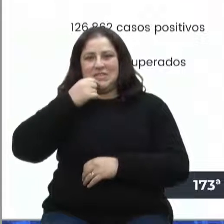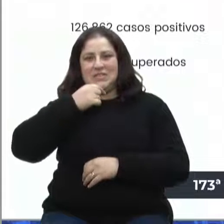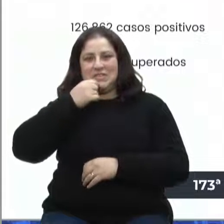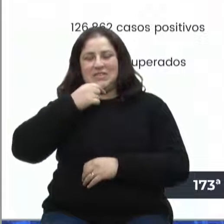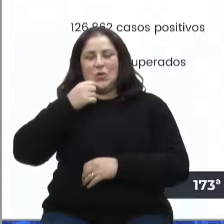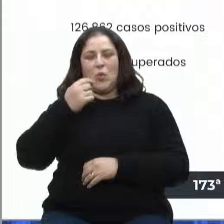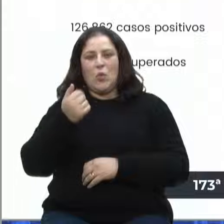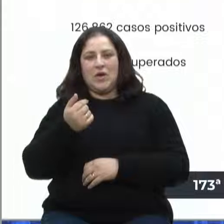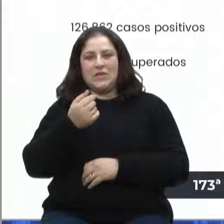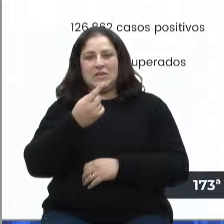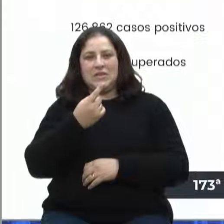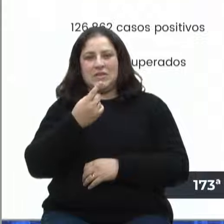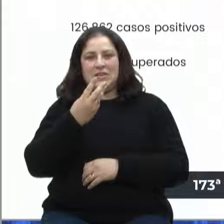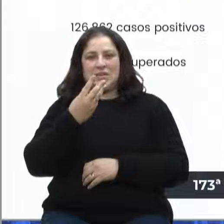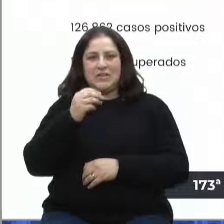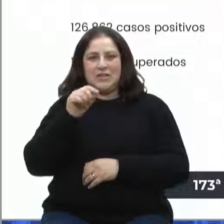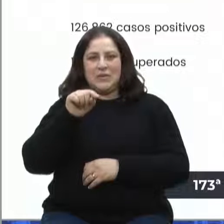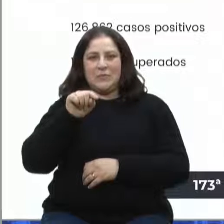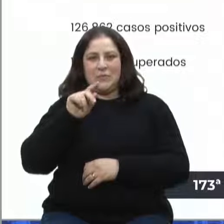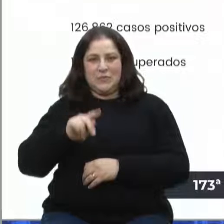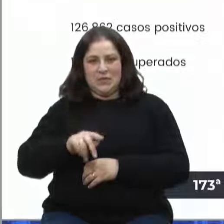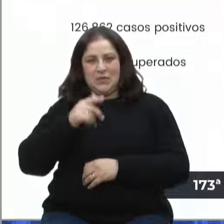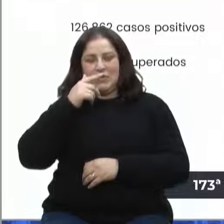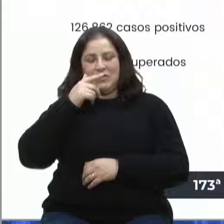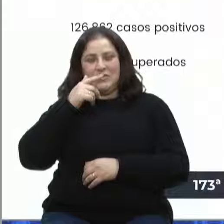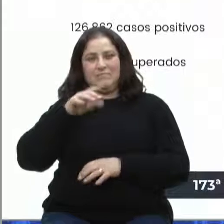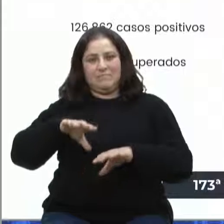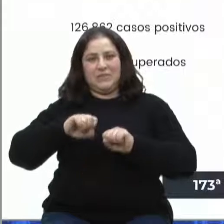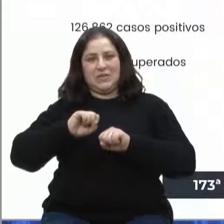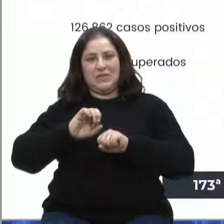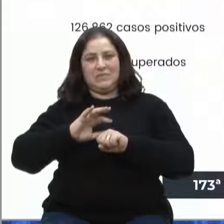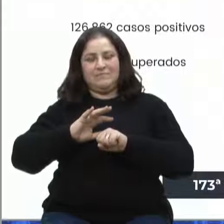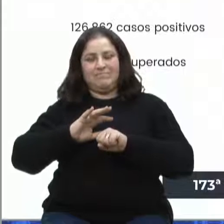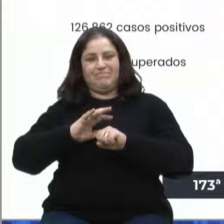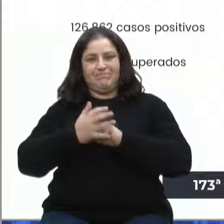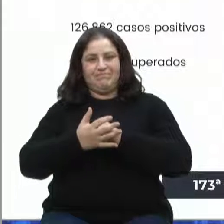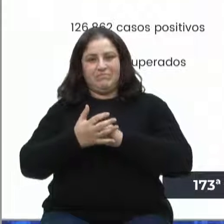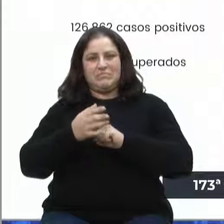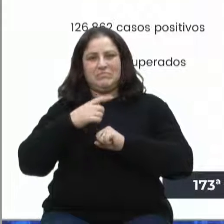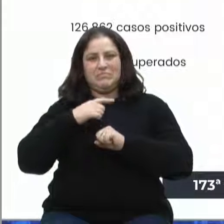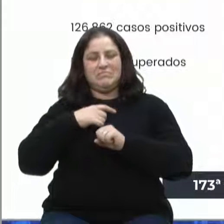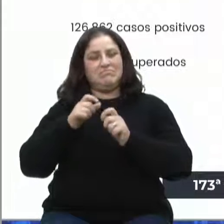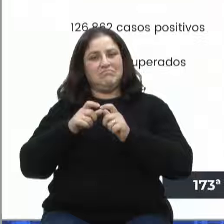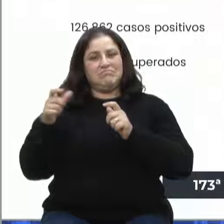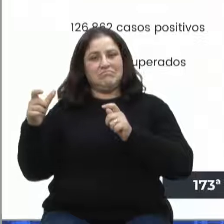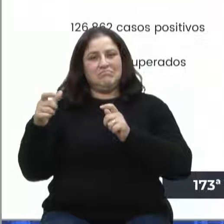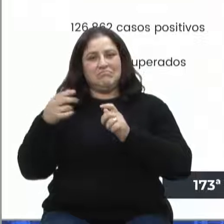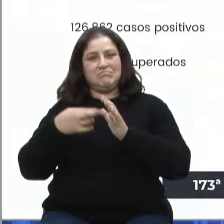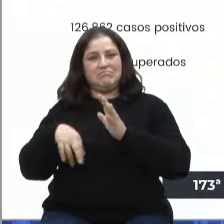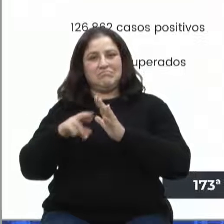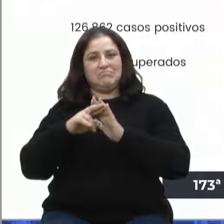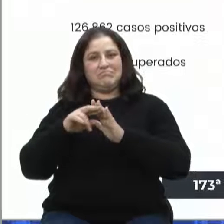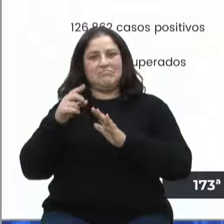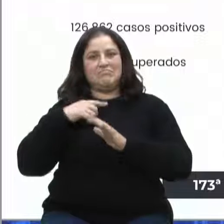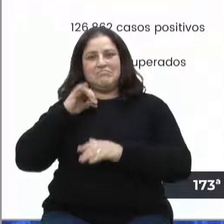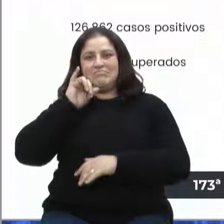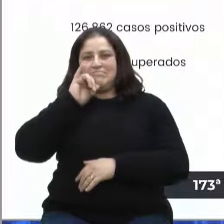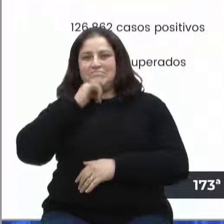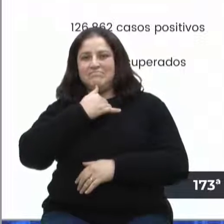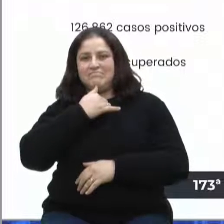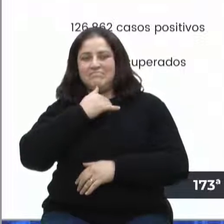pessoas positivaram, né? Destas, a gente já tem um grande número delas recuperadas, né? E tivemos,